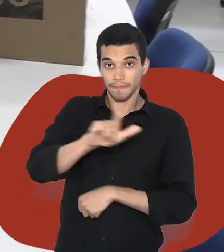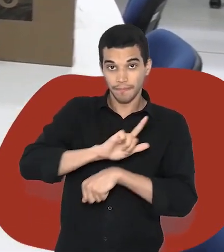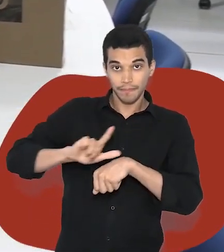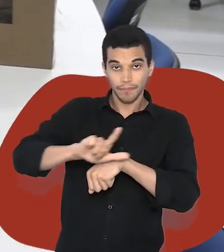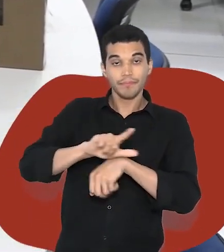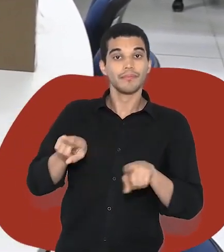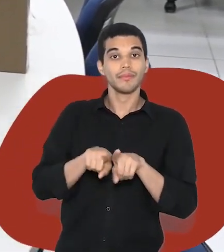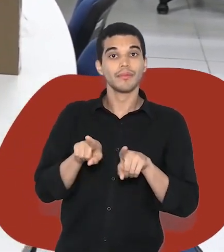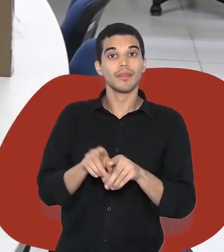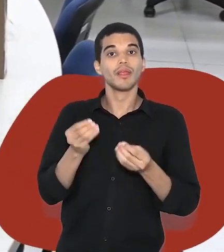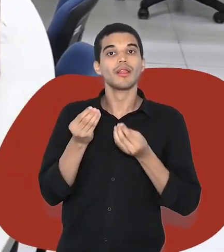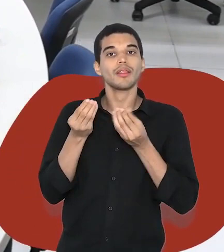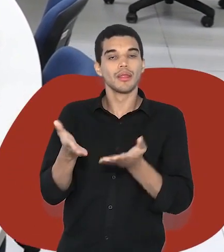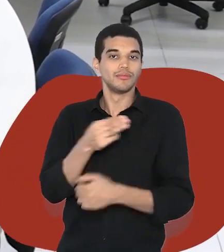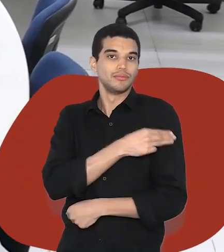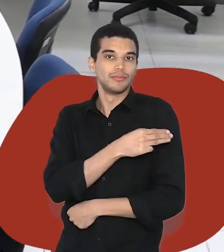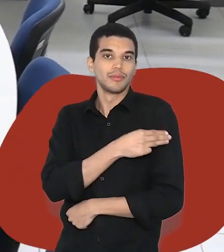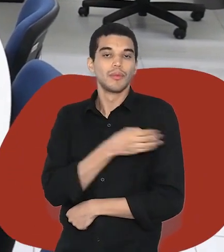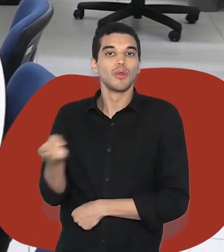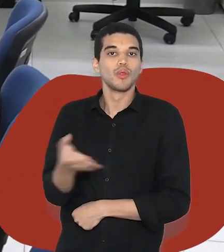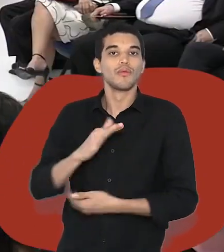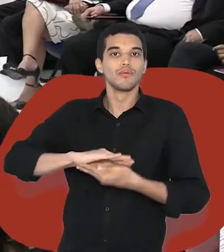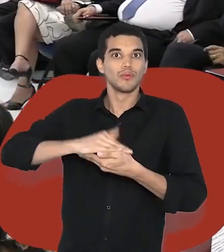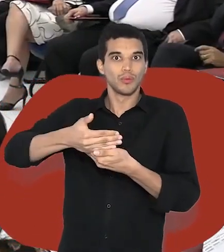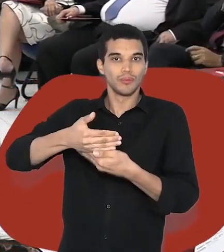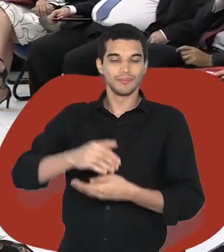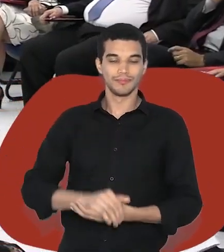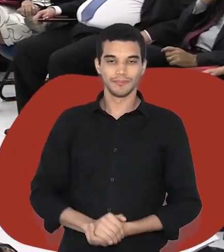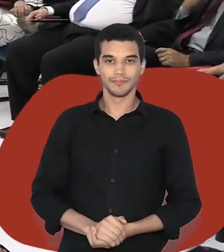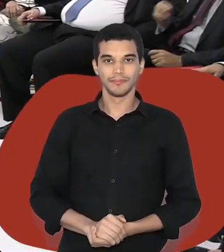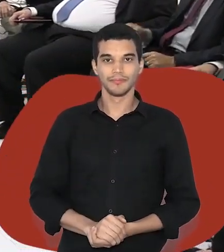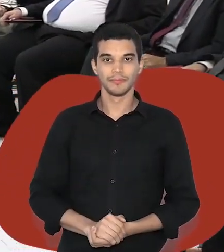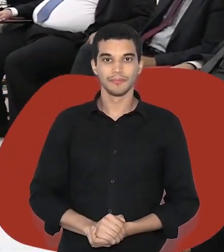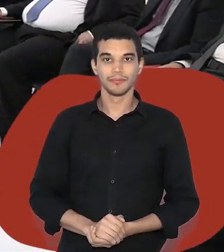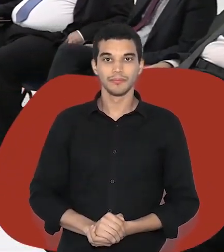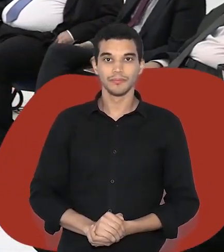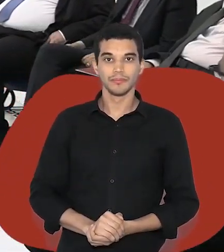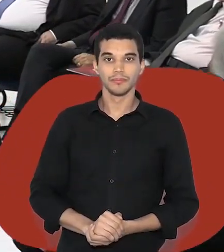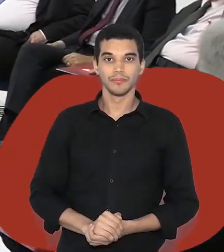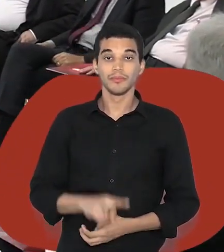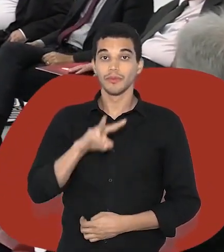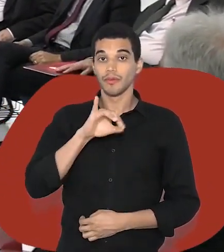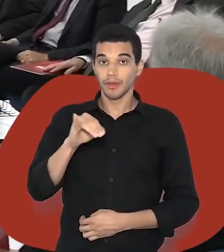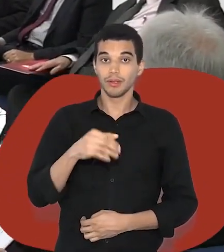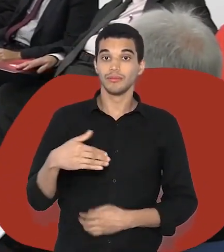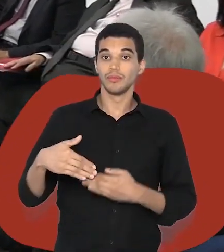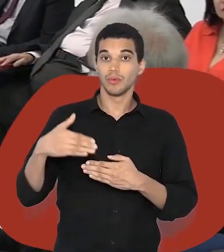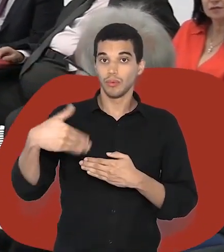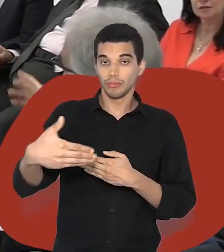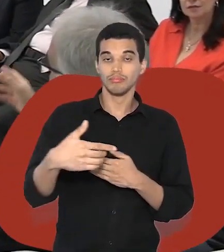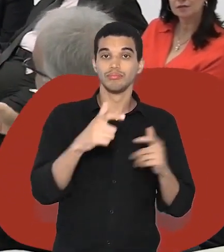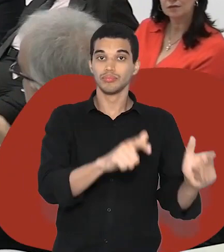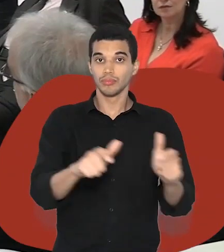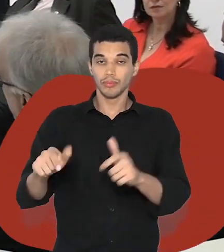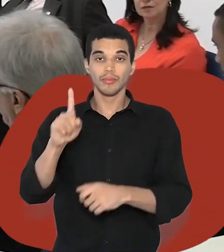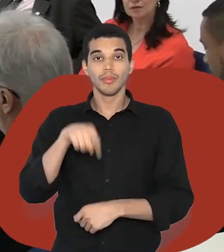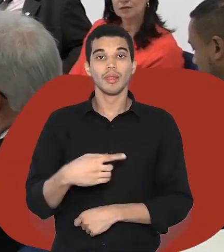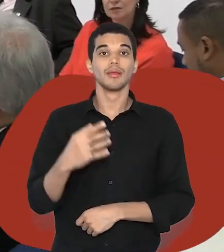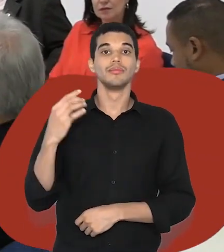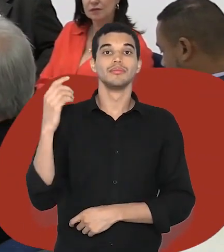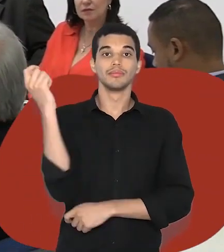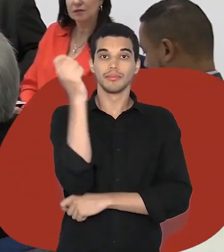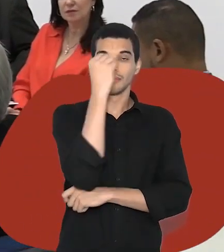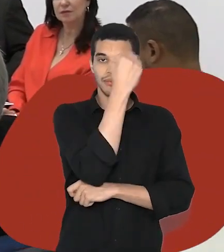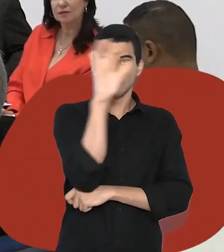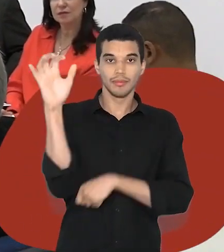foram entregues aos membros novos notebooks. Os próximos destinos programados para receber o encontro são Nazaré da